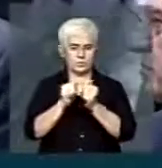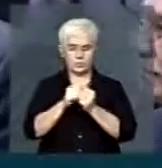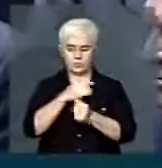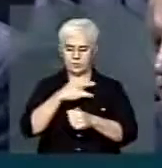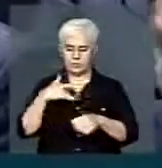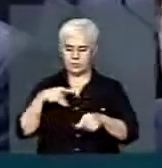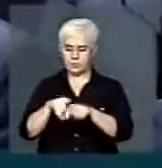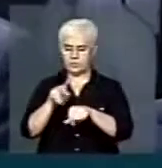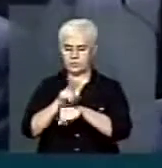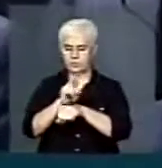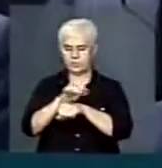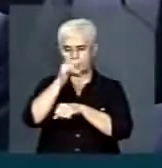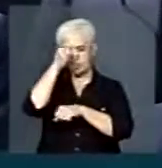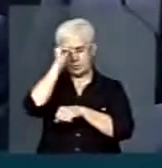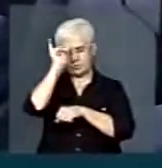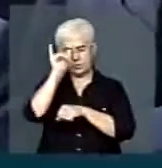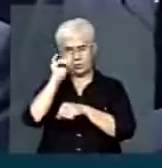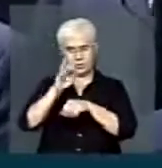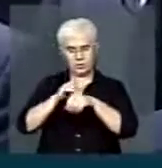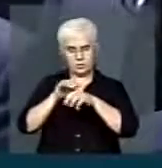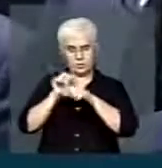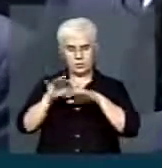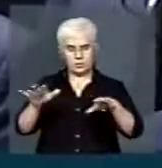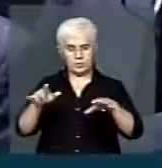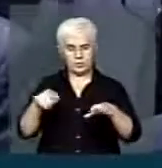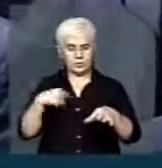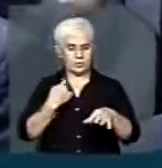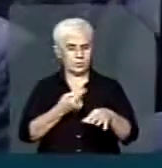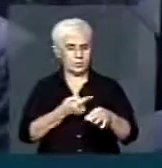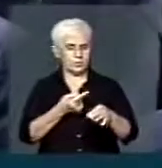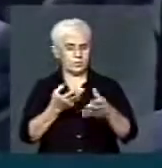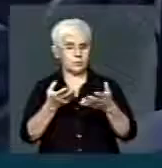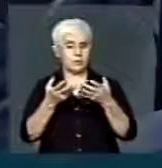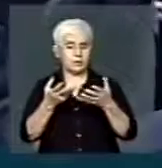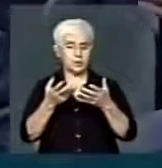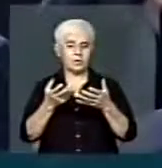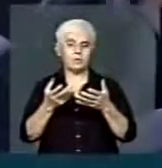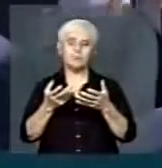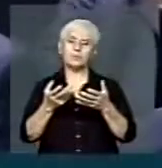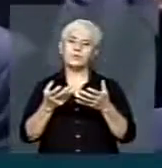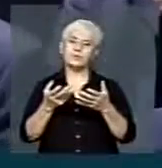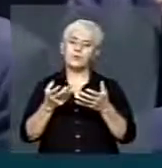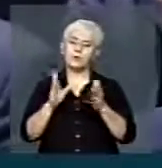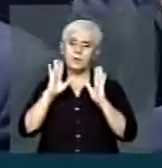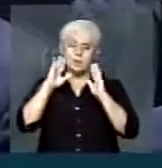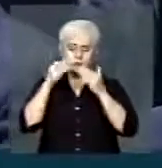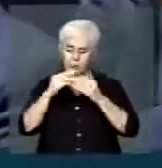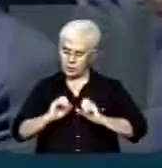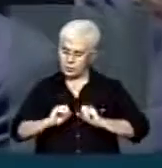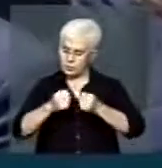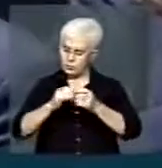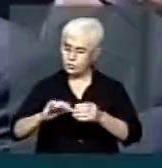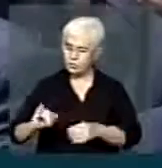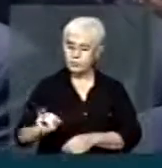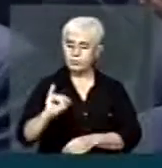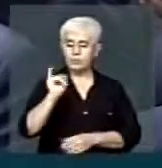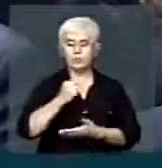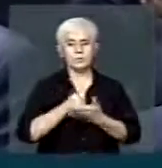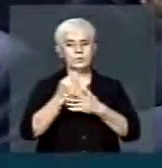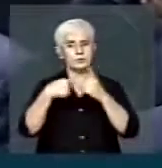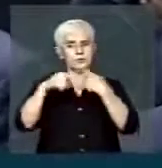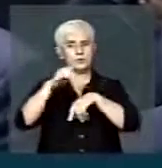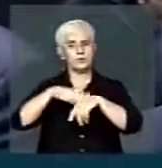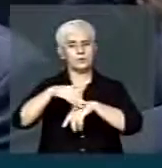Emias, nós estávamos em obstrução, não porque não queríamos votar a matéria, nós entendemos que esse esforço concentrado é de fundamental importância para o desenvolvimento do